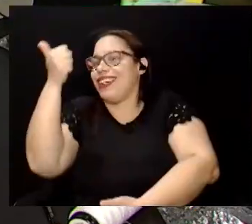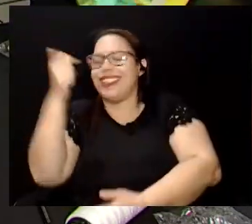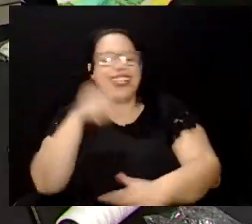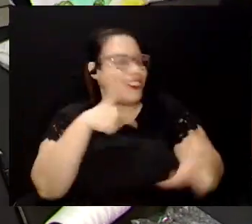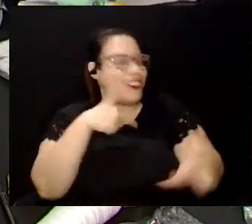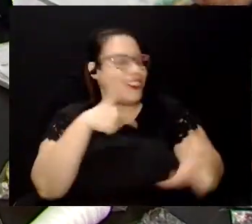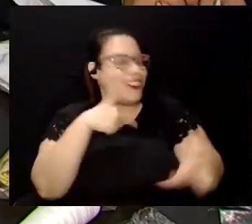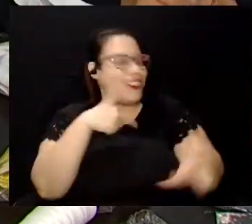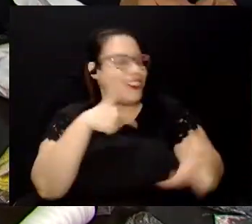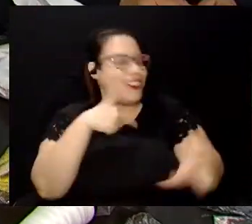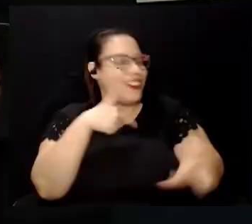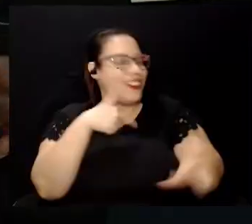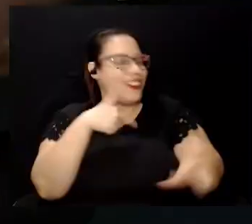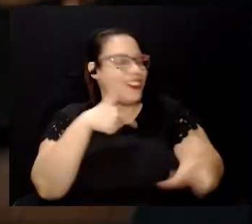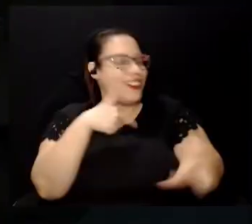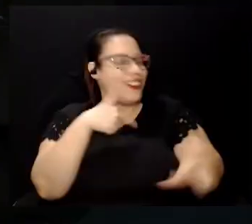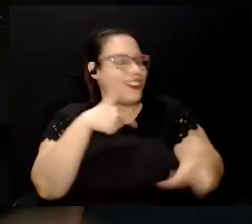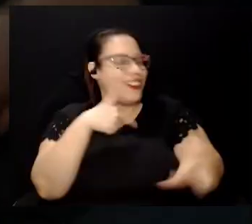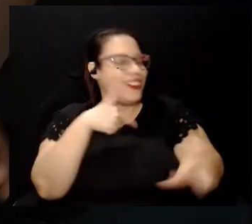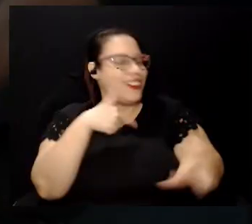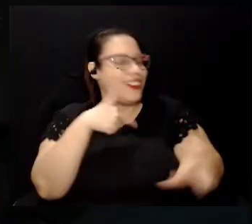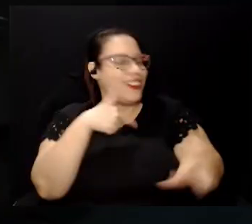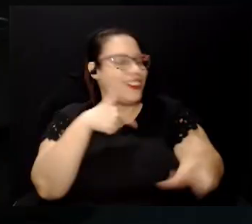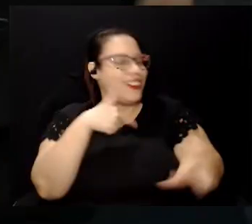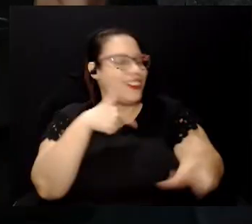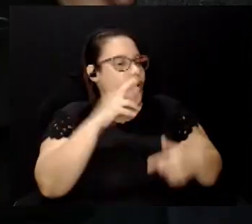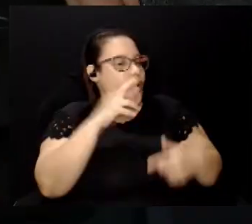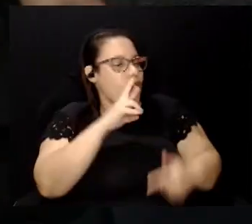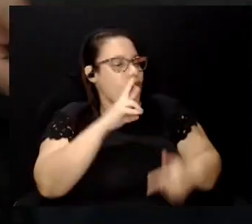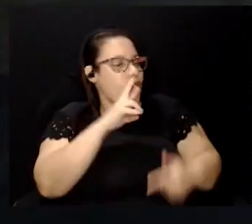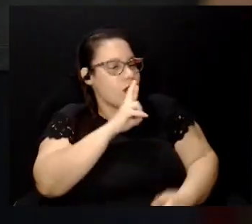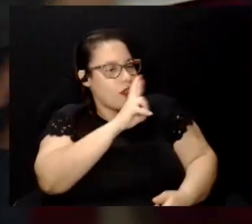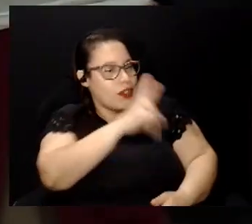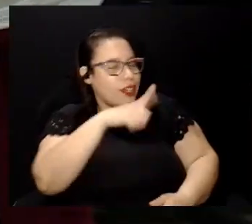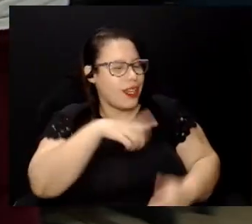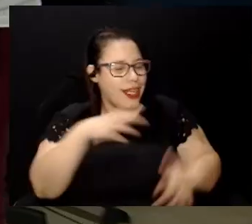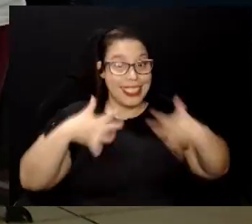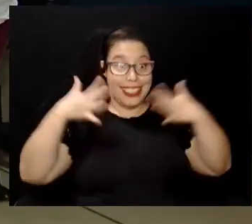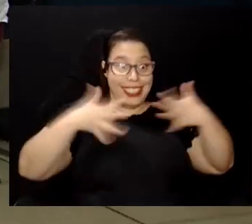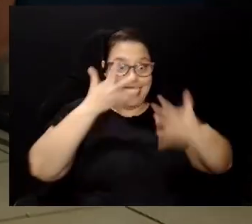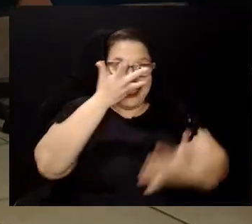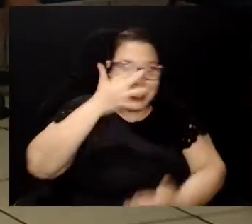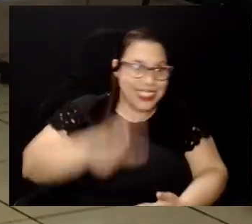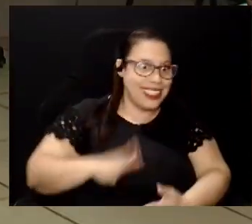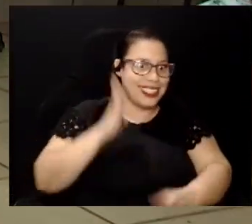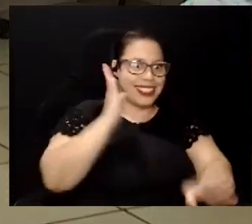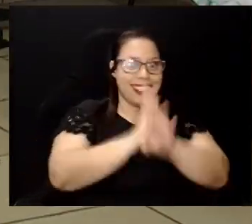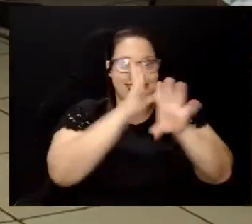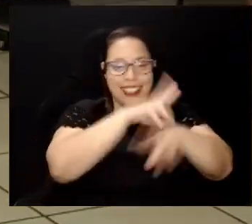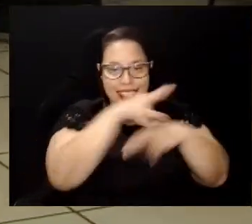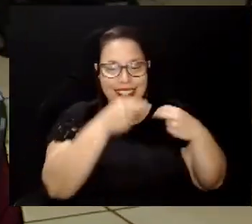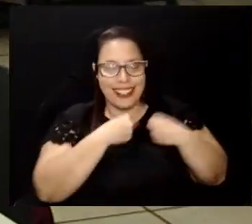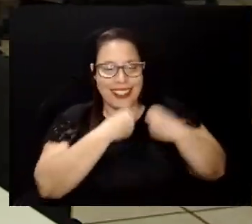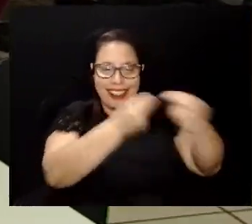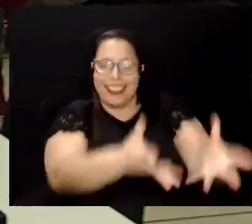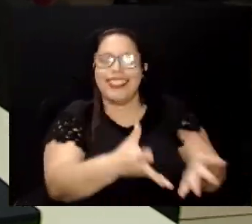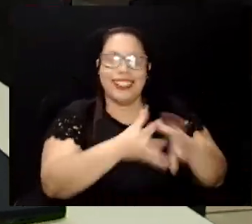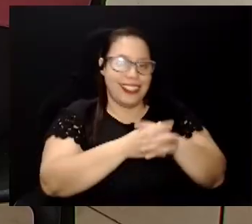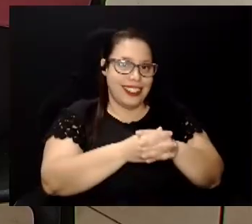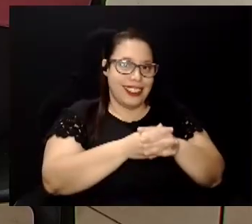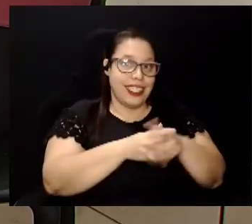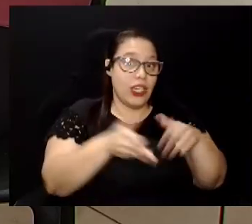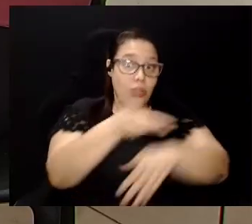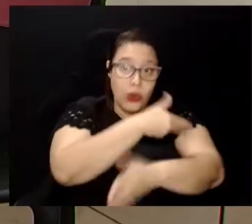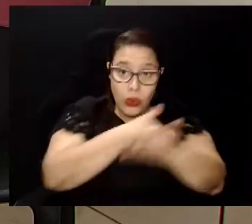bonito, é um trabalho que você vê o resultado, você vê a alegria da criança quando ela recebe algo que não faz parte muitas vezes